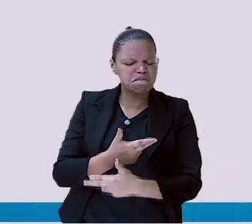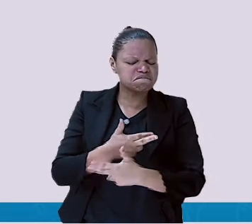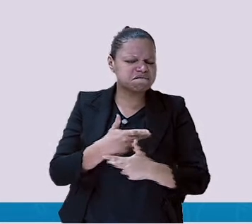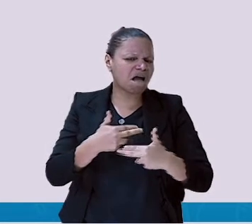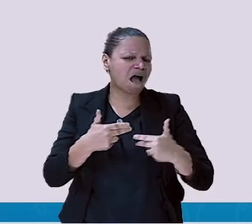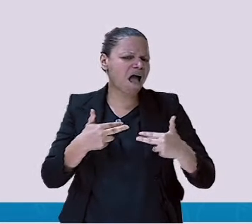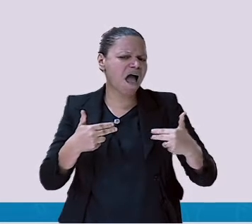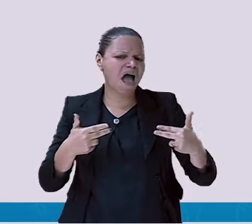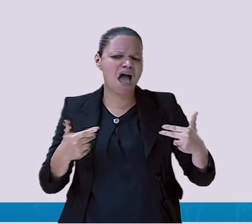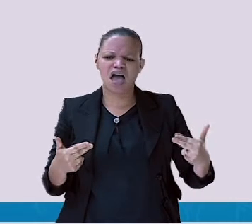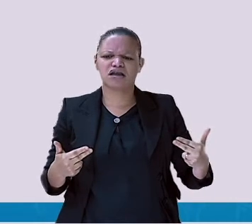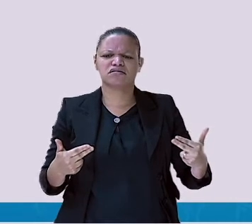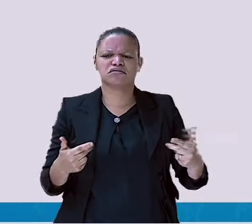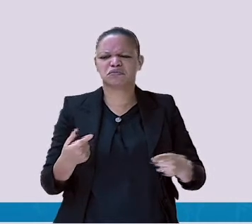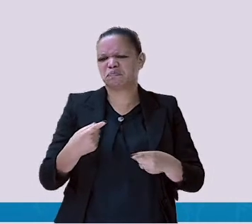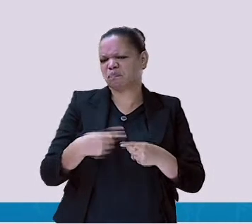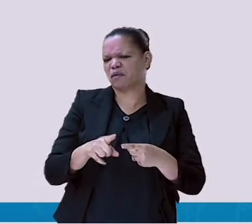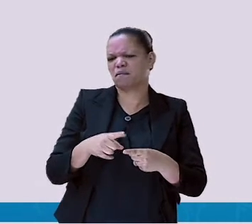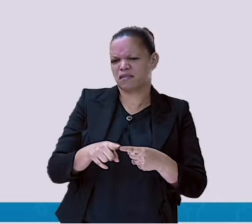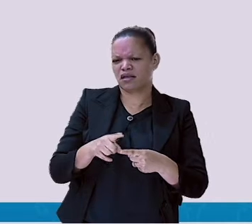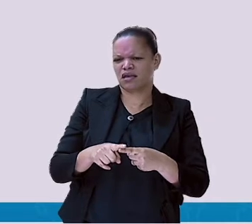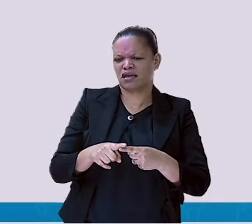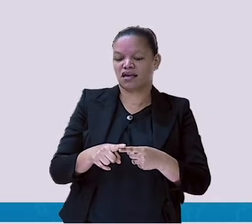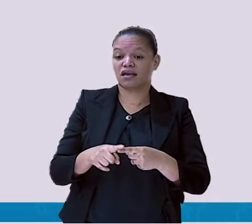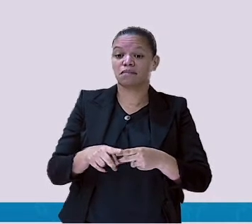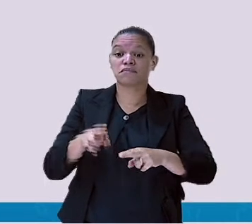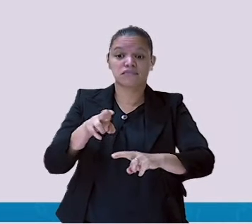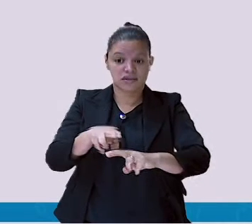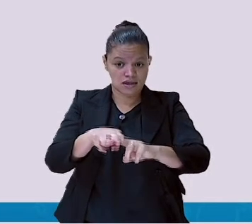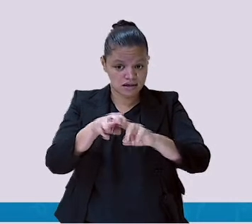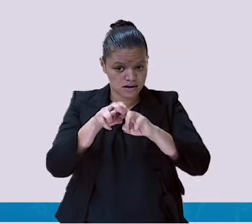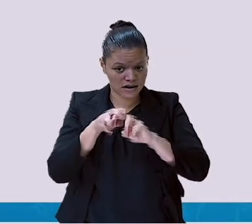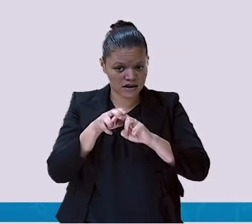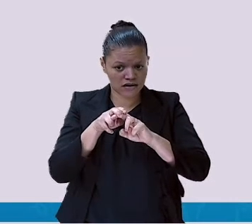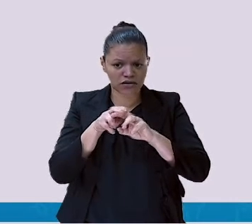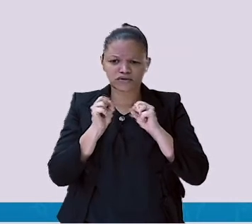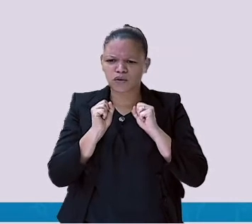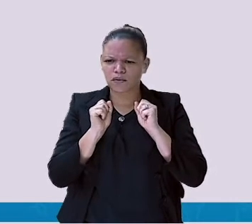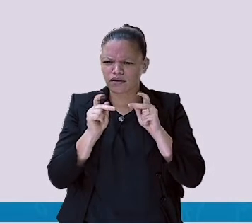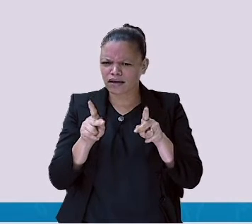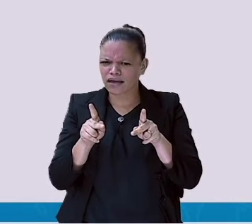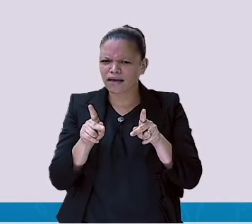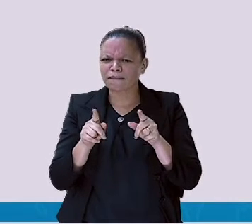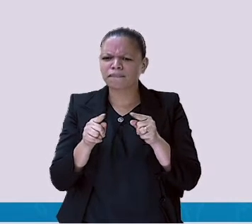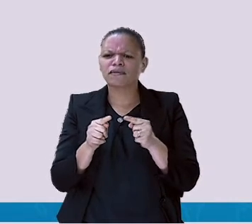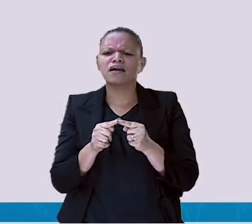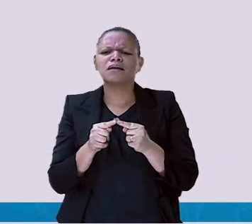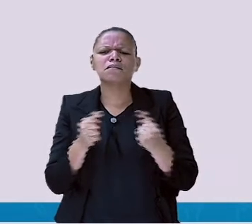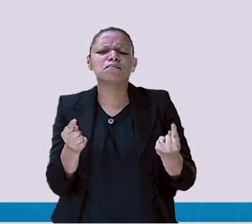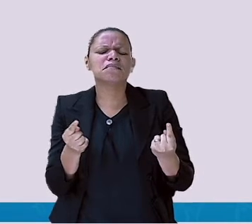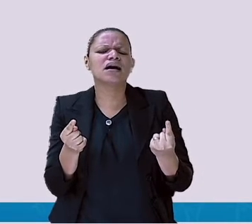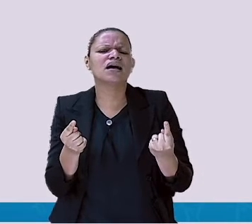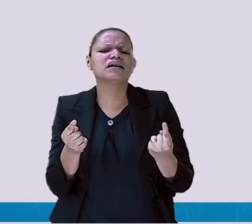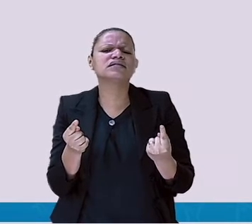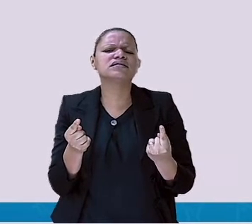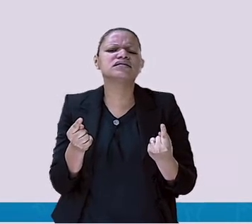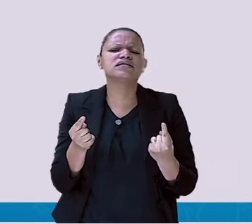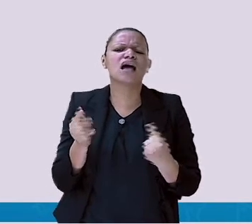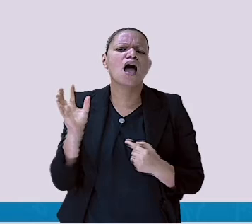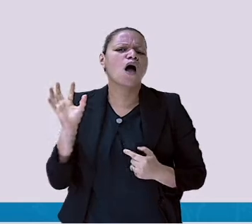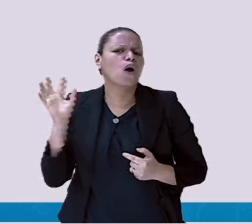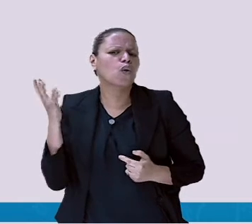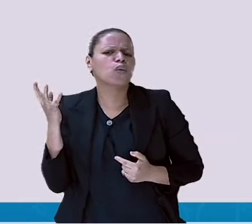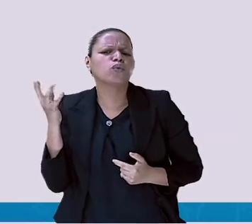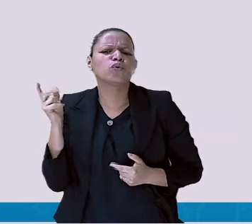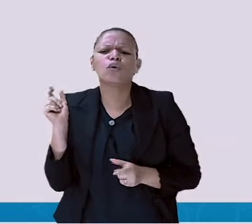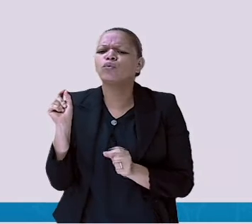tratamentos? Então, primeiro, nós vamos ver aqui as complicações. Lesão vascular. O que é lesão vascular?